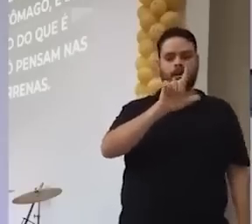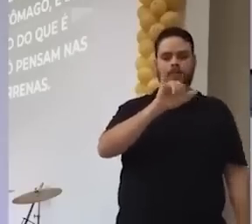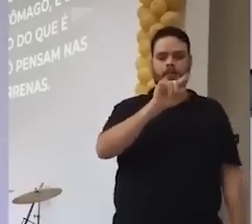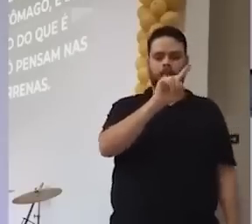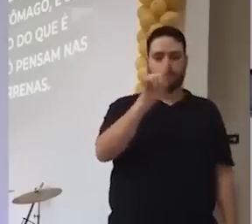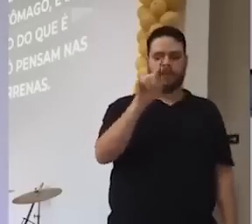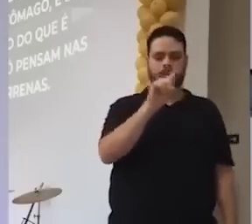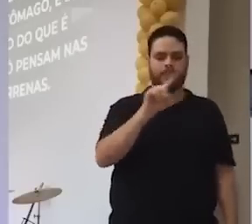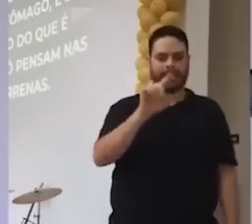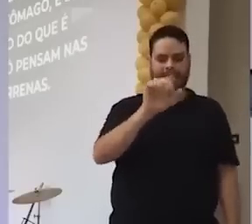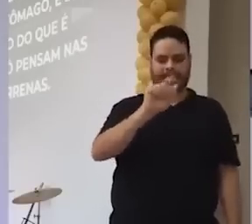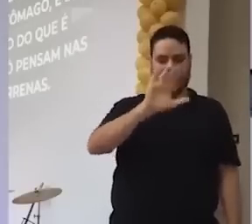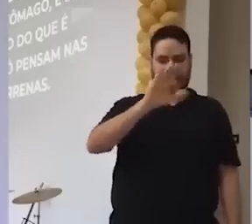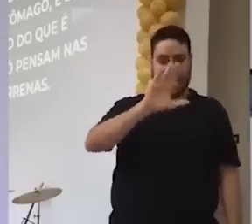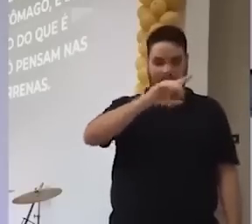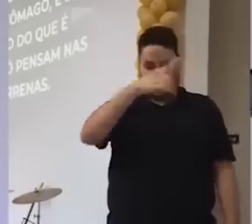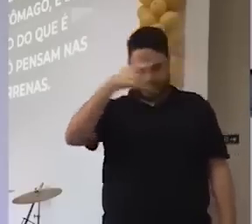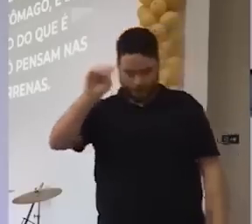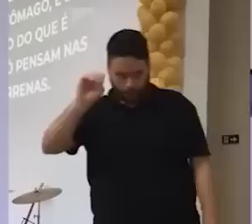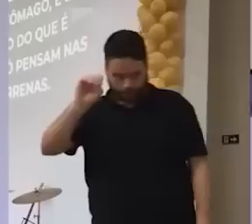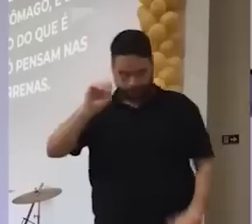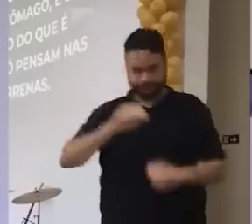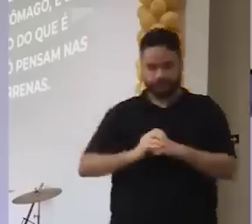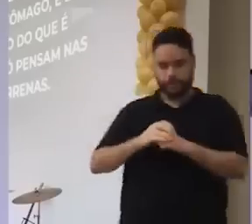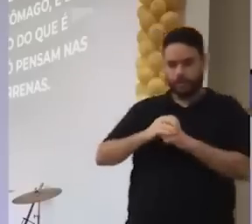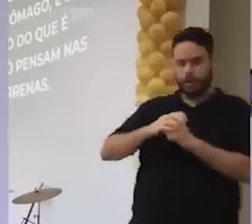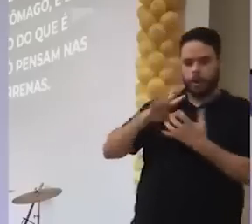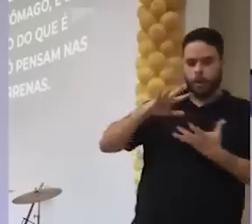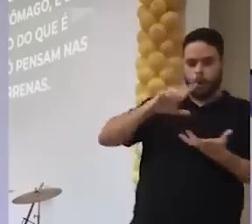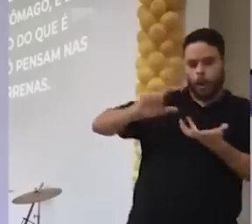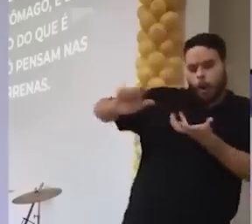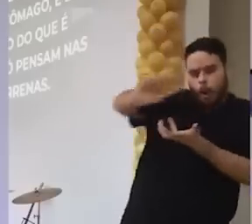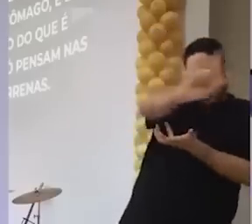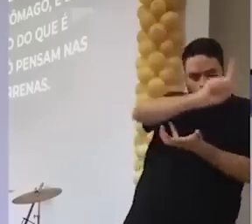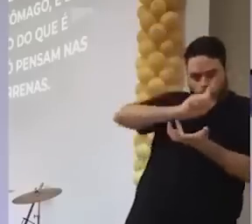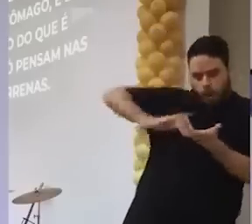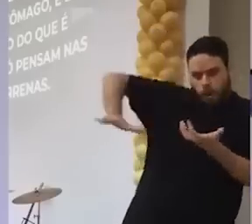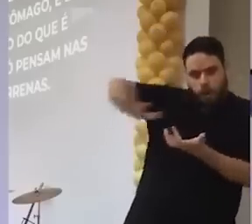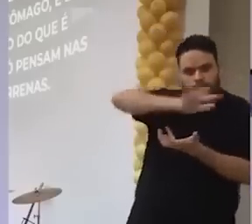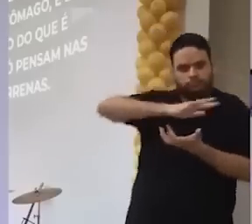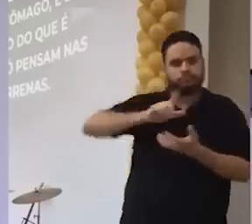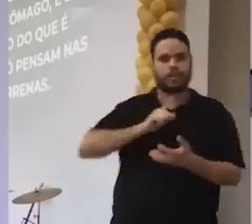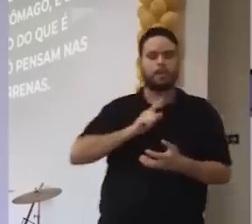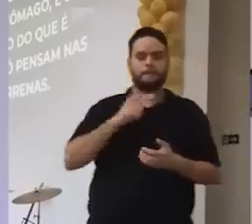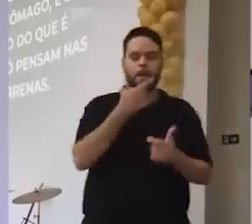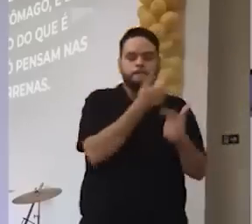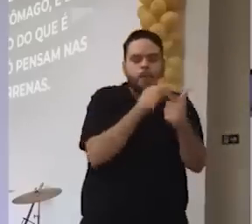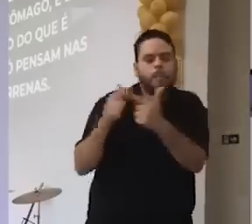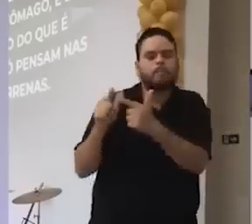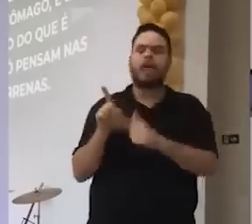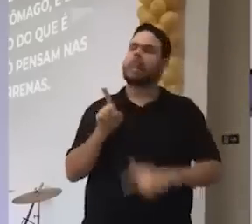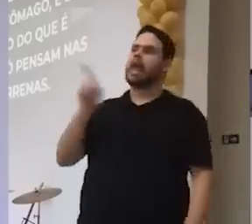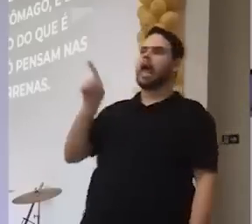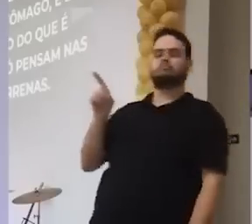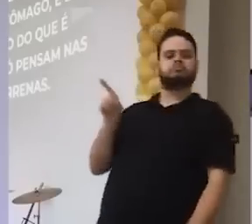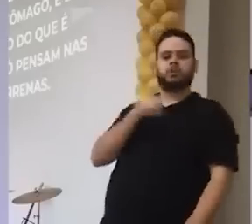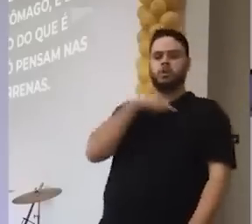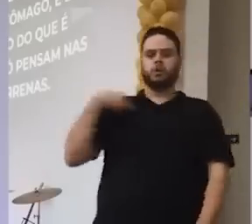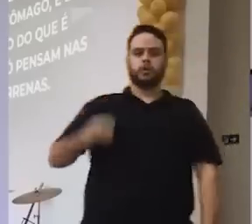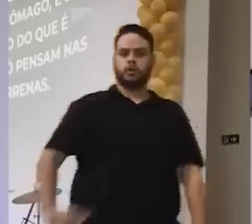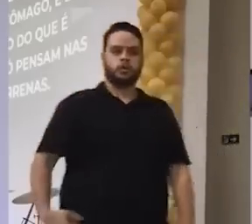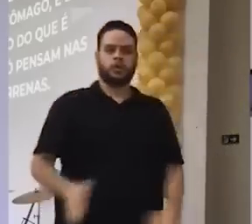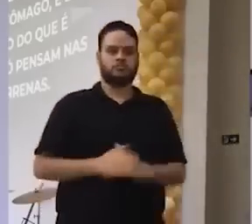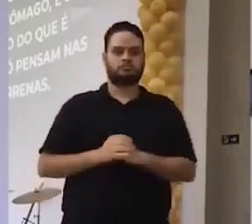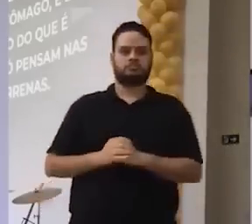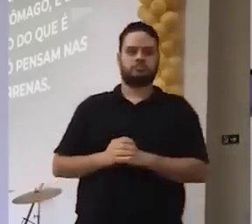Dá um problema lá na bolsa de valores de Nova York, de Singapura, de Tóquio. Você sente o